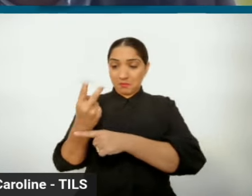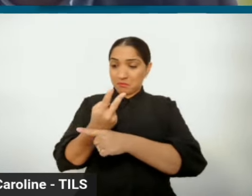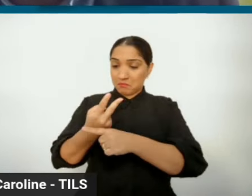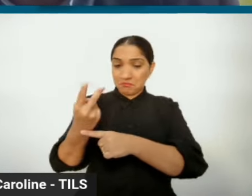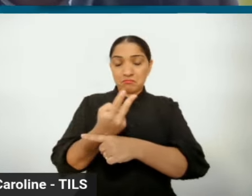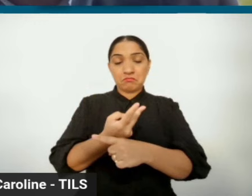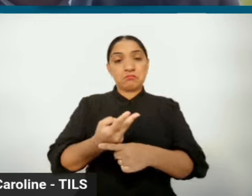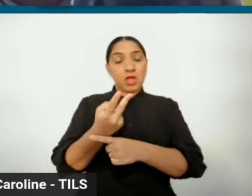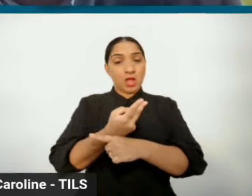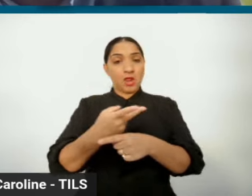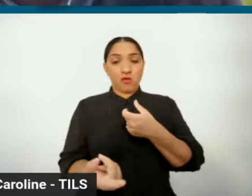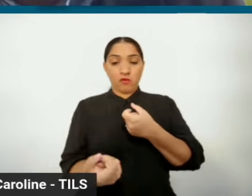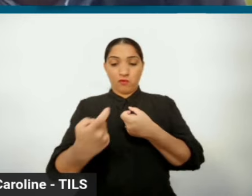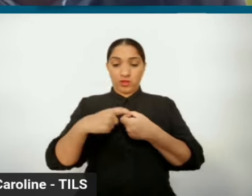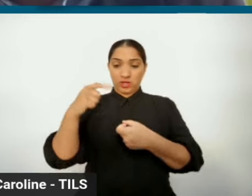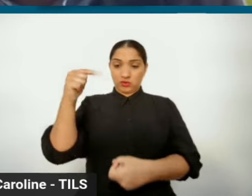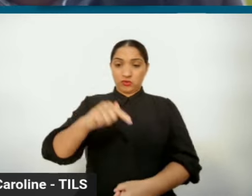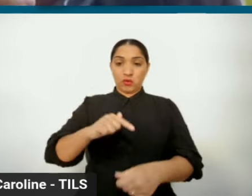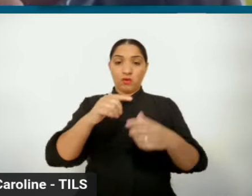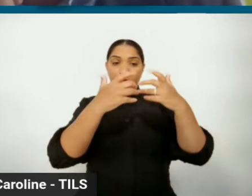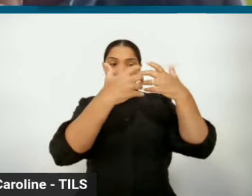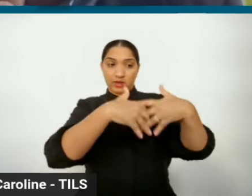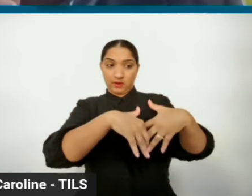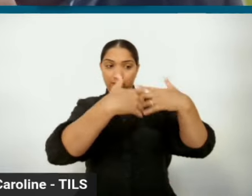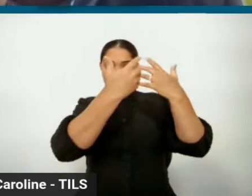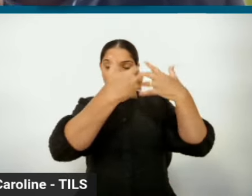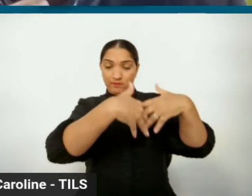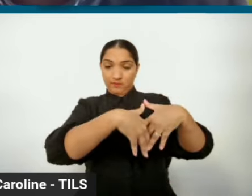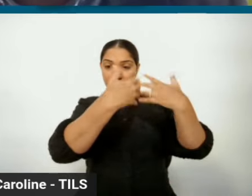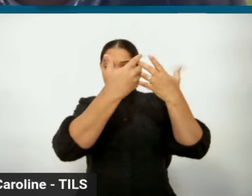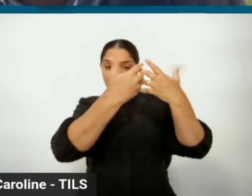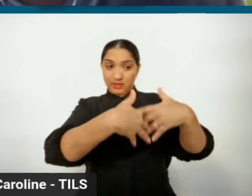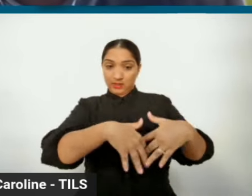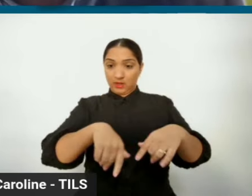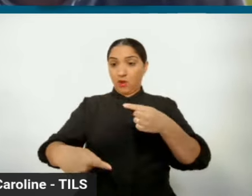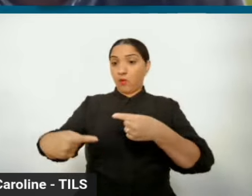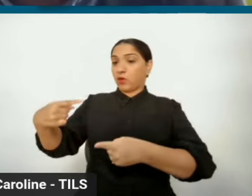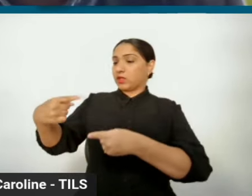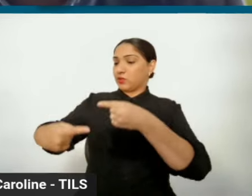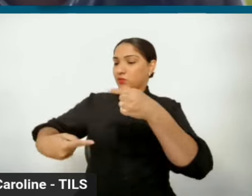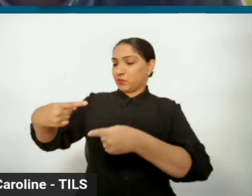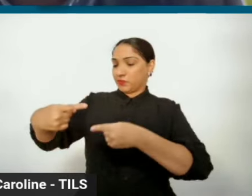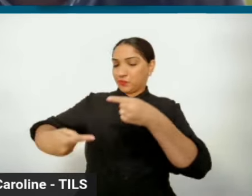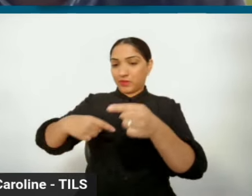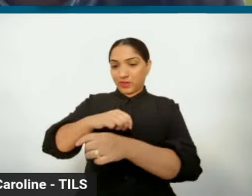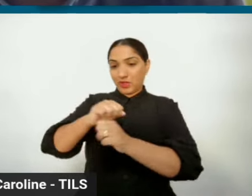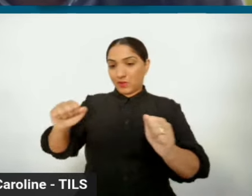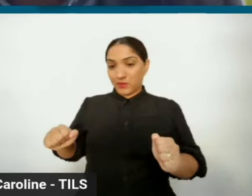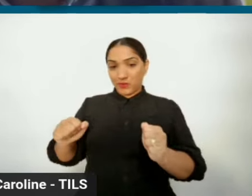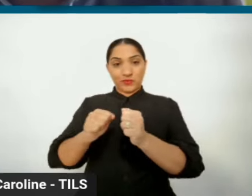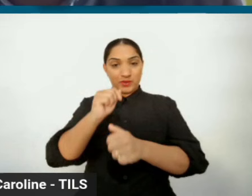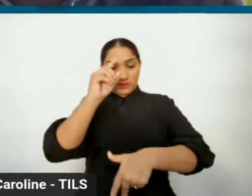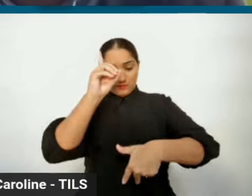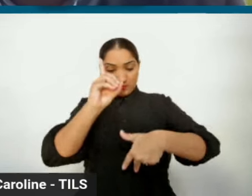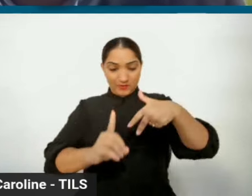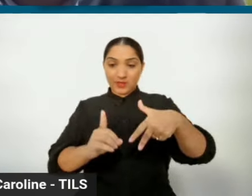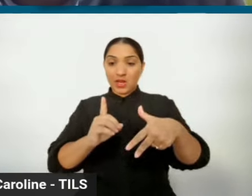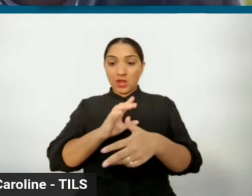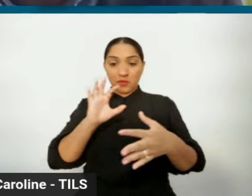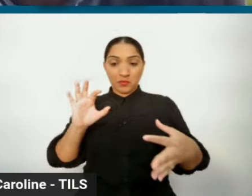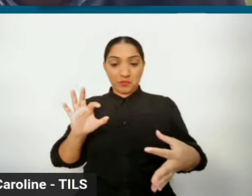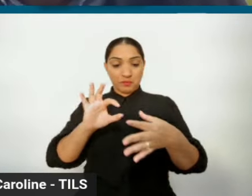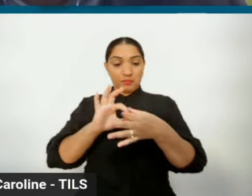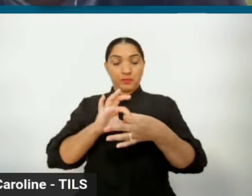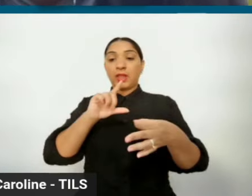resgatar o debate, a reflexão, a discussão, para que a gente possa, com a efetiva participação das pessoas com deficiência, garantir, os seus